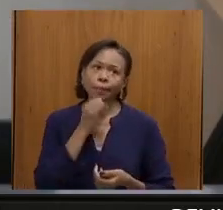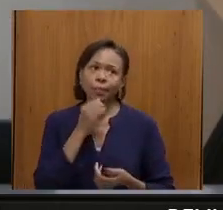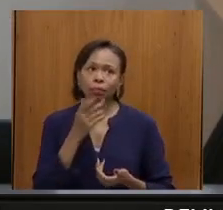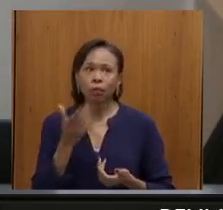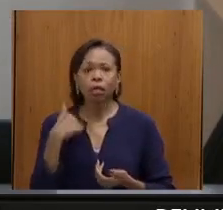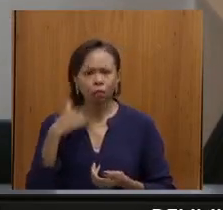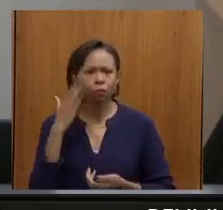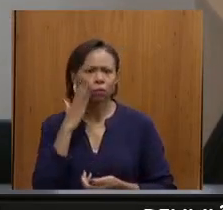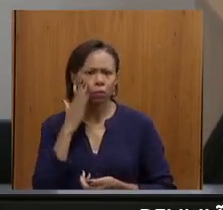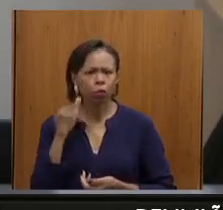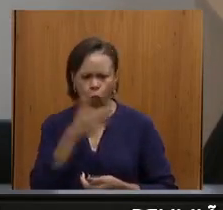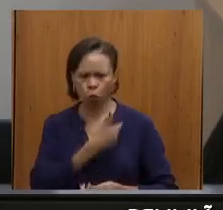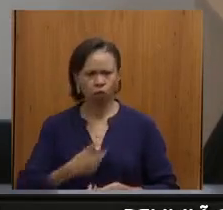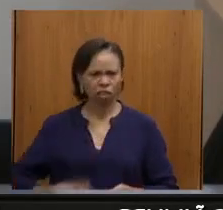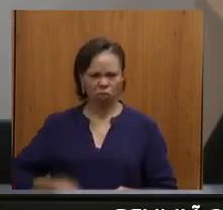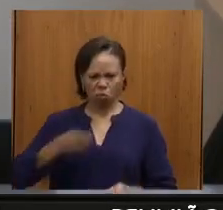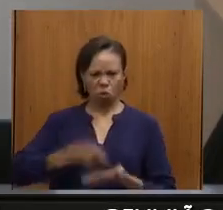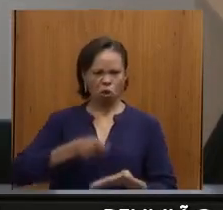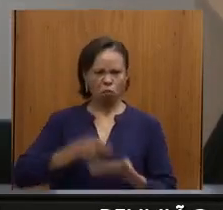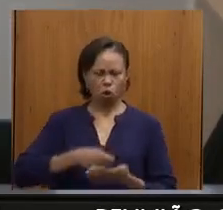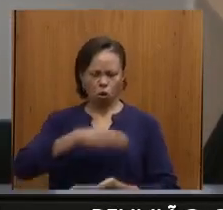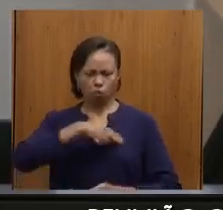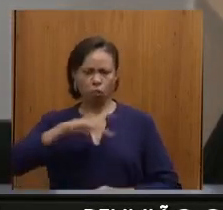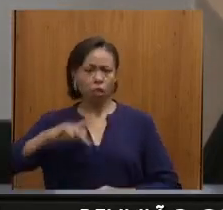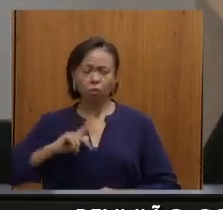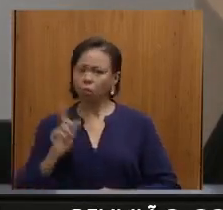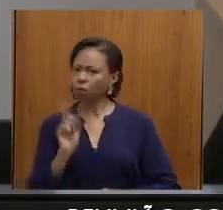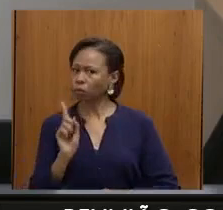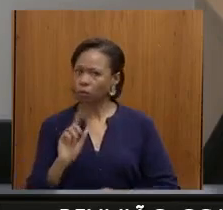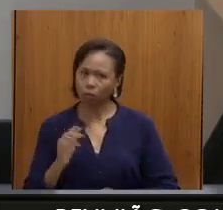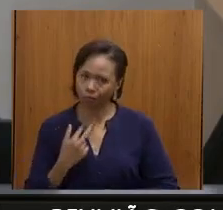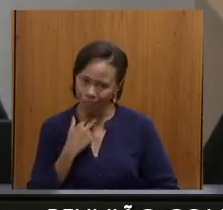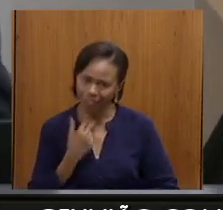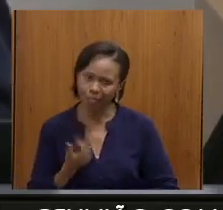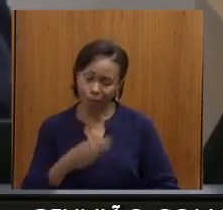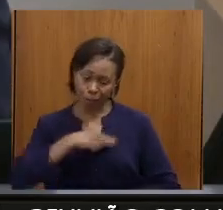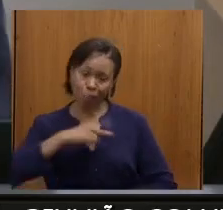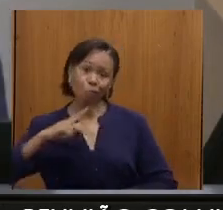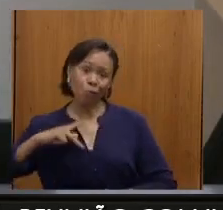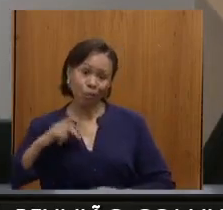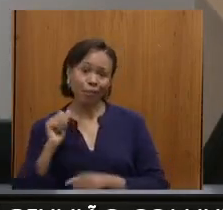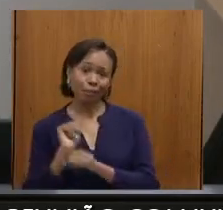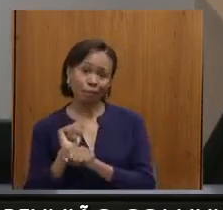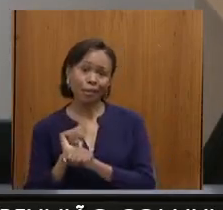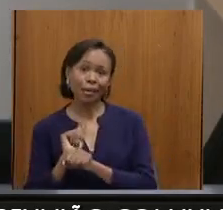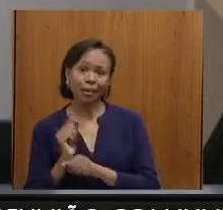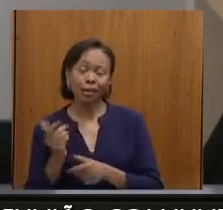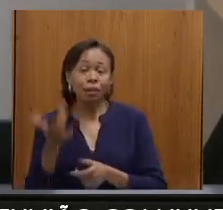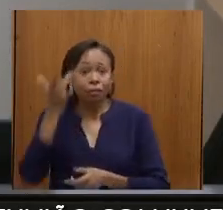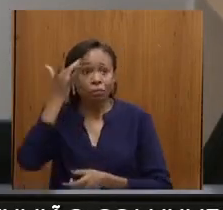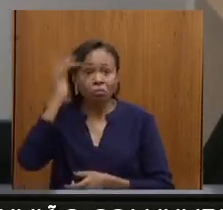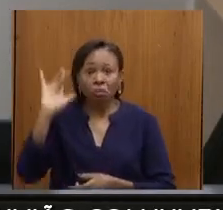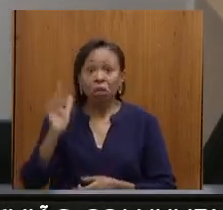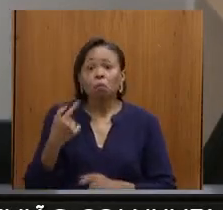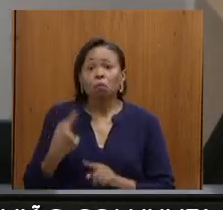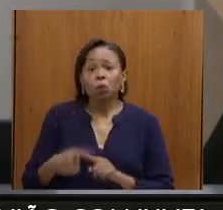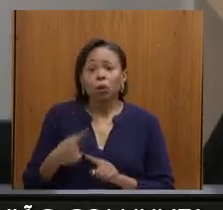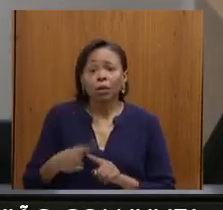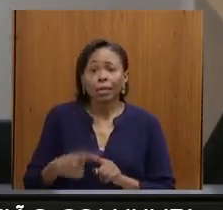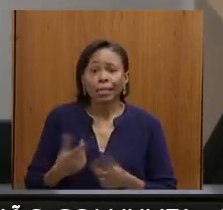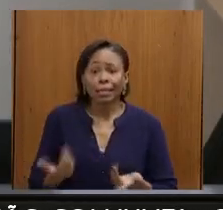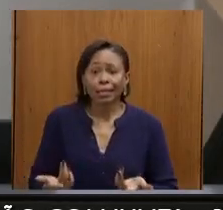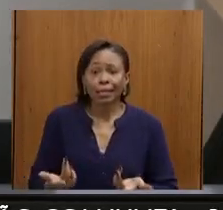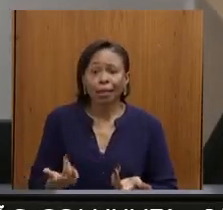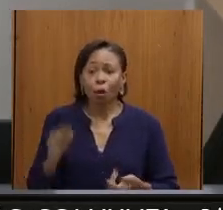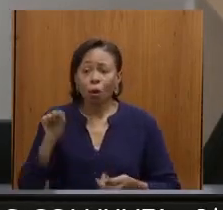pode, o governo vai impor ao Ministério Público, o Ministério Público quer esperar, eu nem sei o porquê, um item tem que